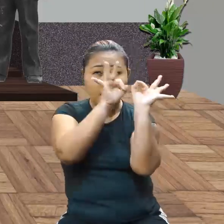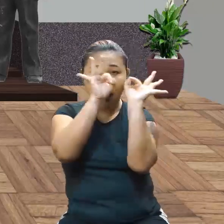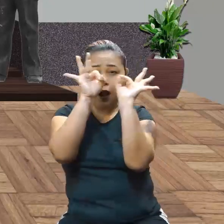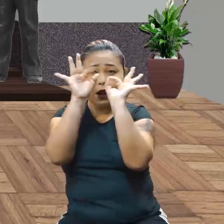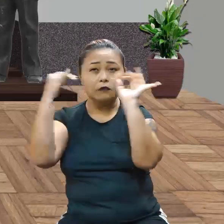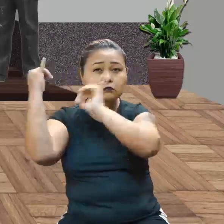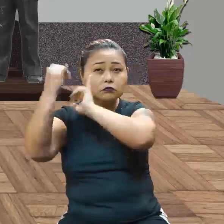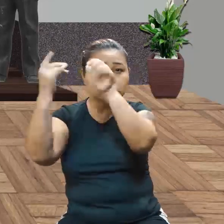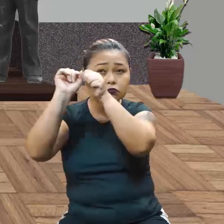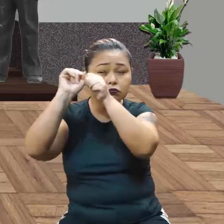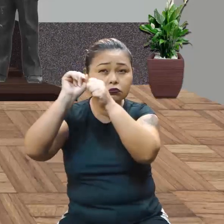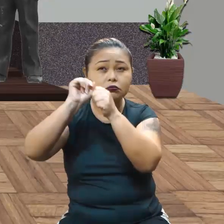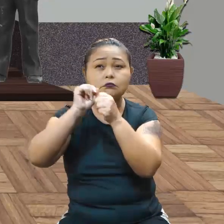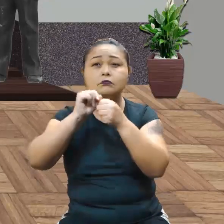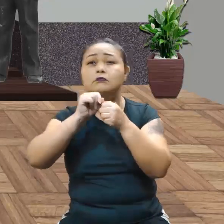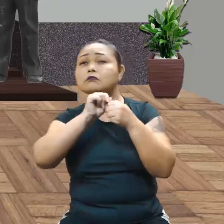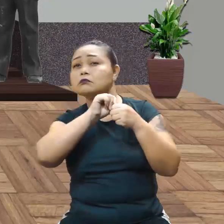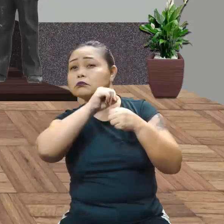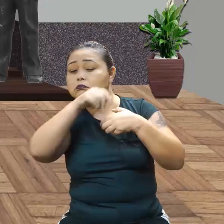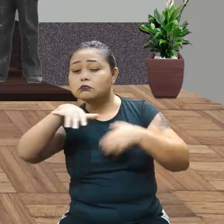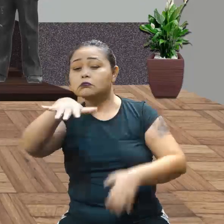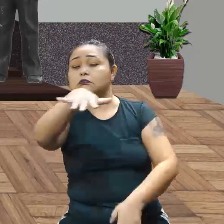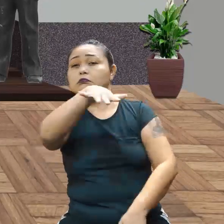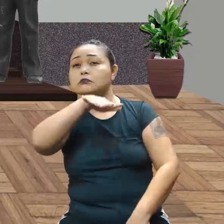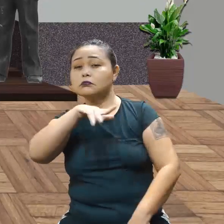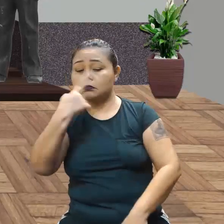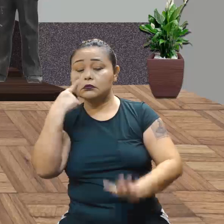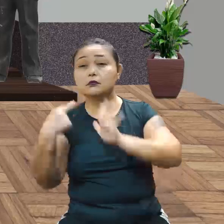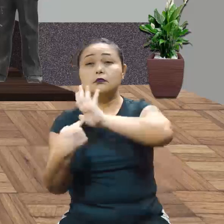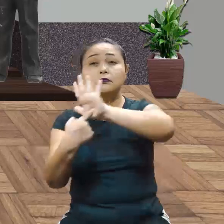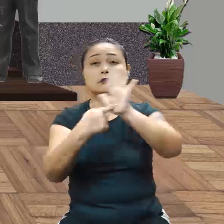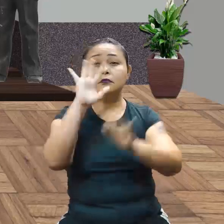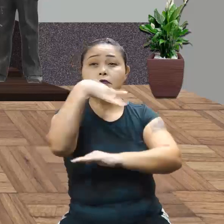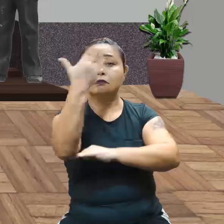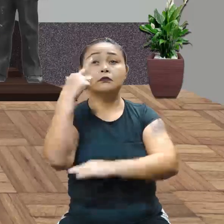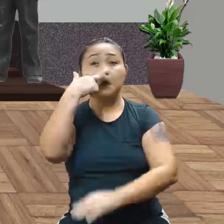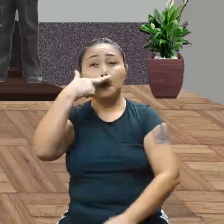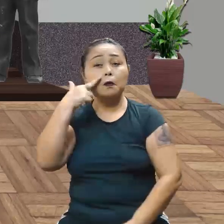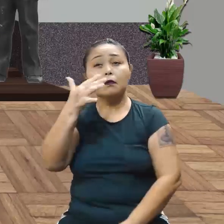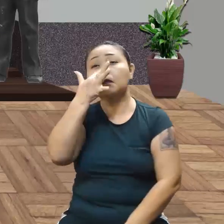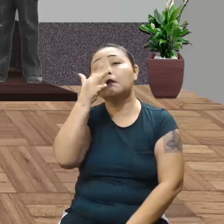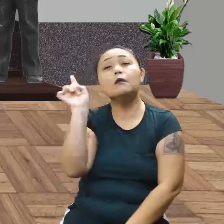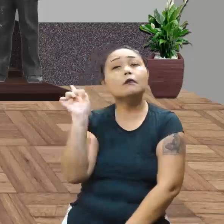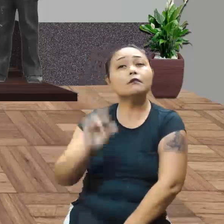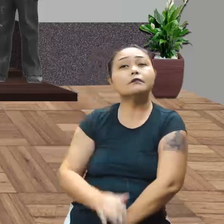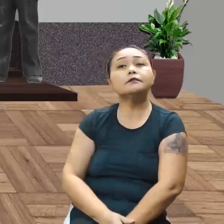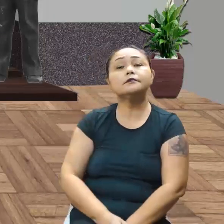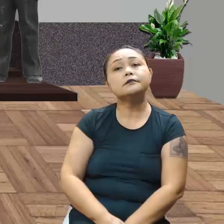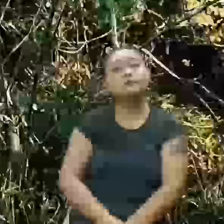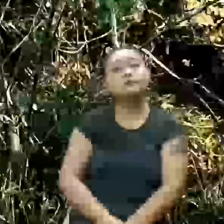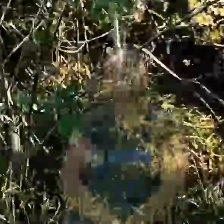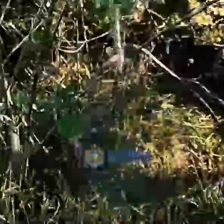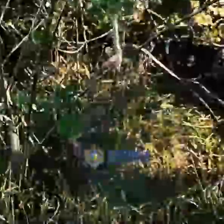narra um pouco dessa saga, dessa região que foi aberta por Rondon. Assista o vídeo.